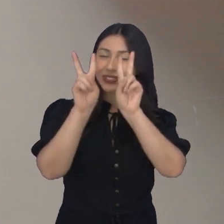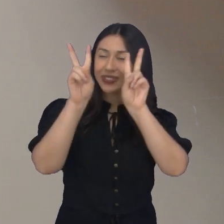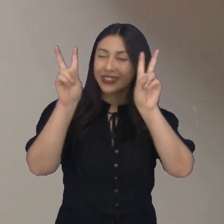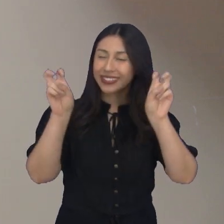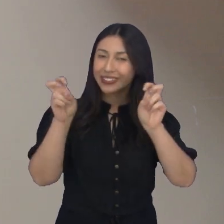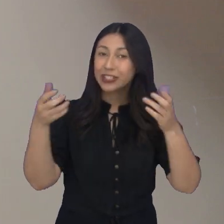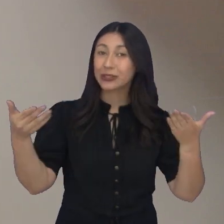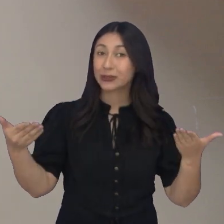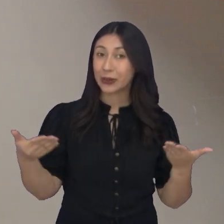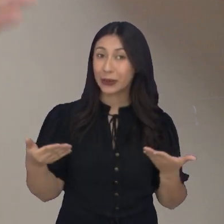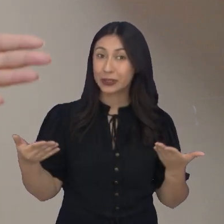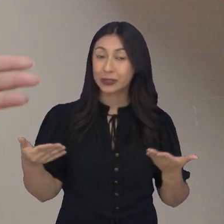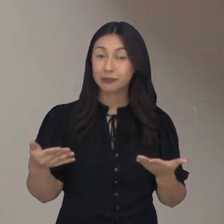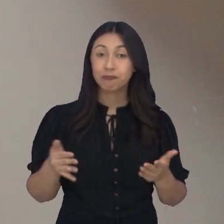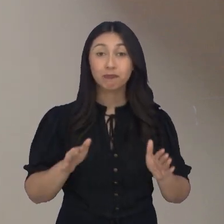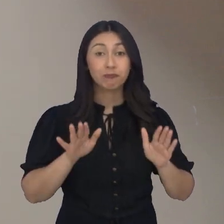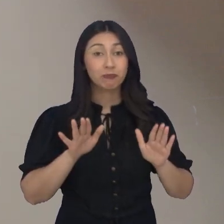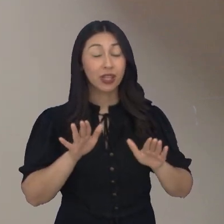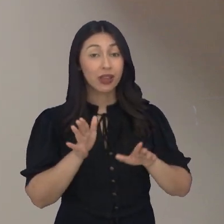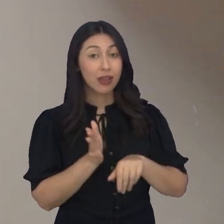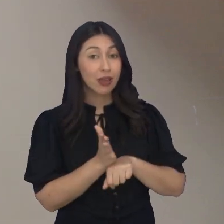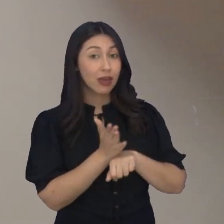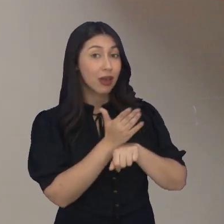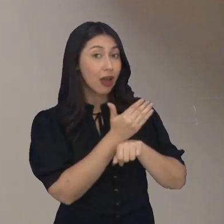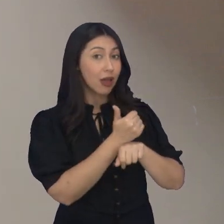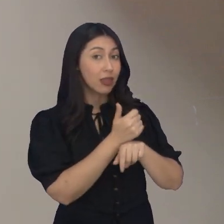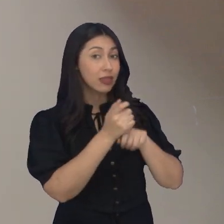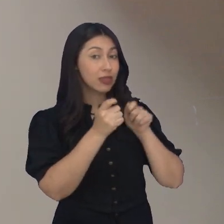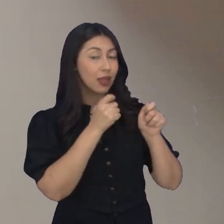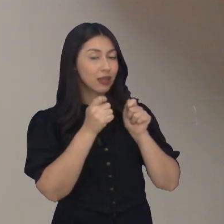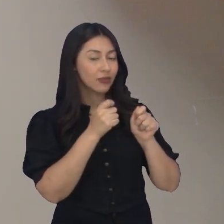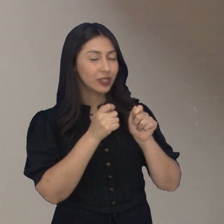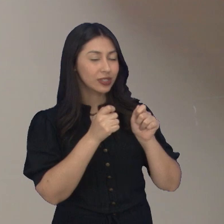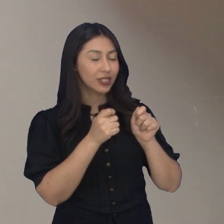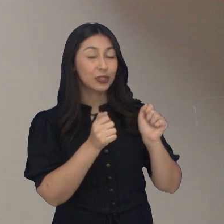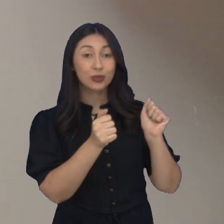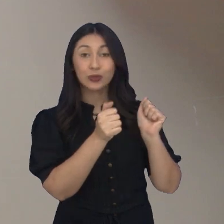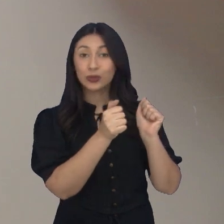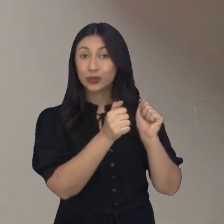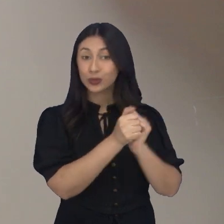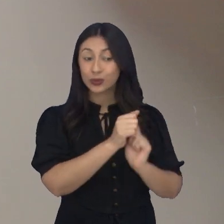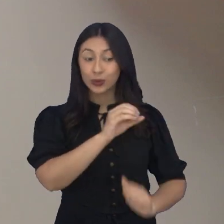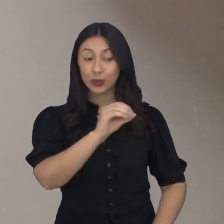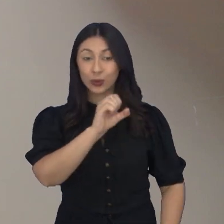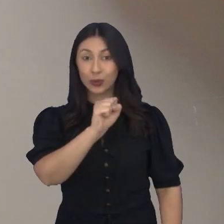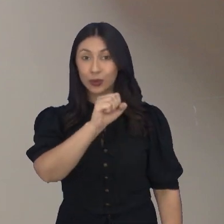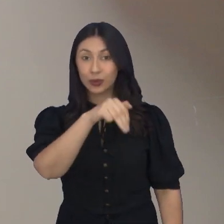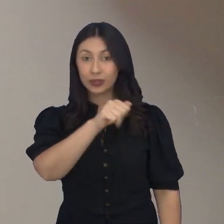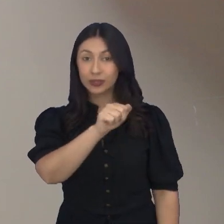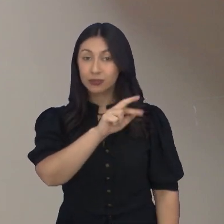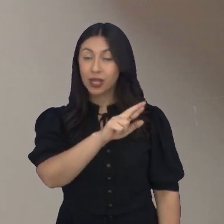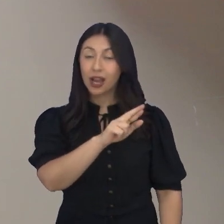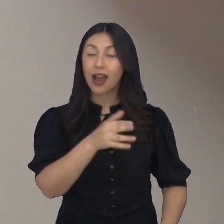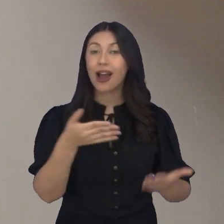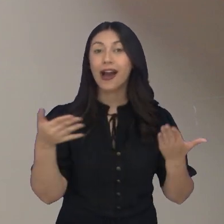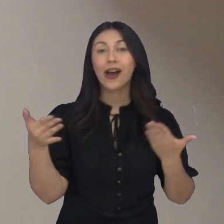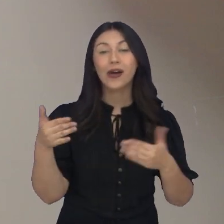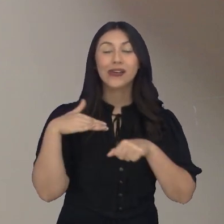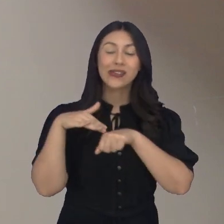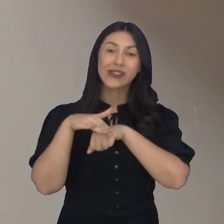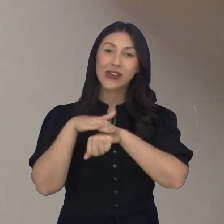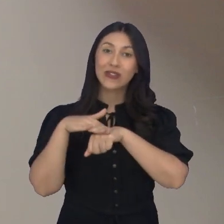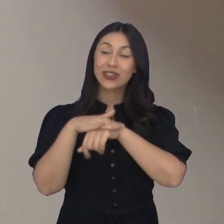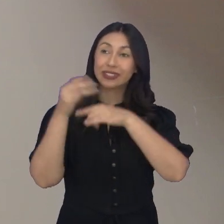Você de hoje. Antes da gente continuar a entrevista aqui no estúdio com o educador físico Osmar Neto, eu converso agora